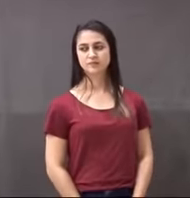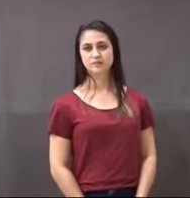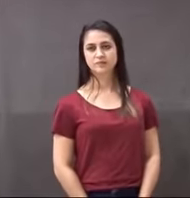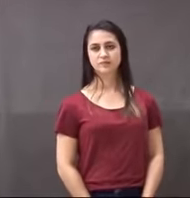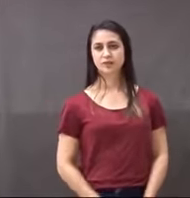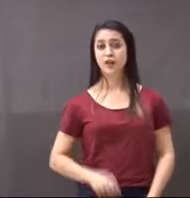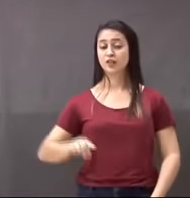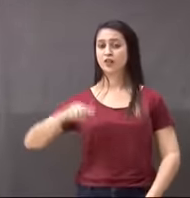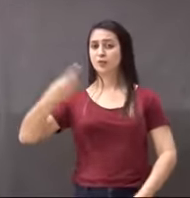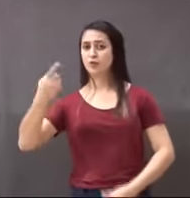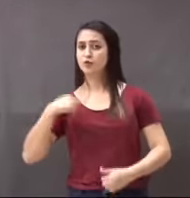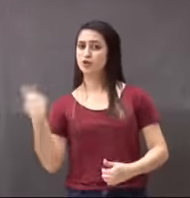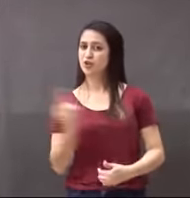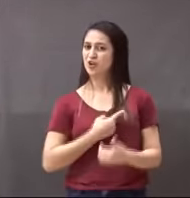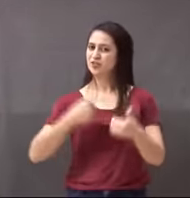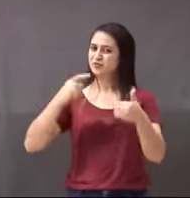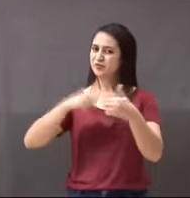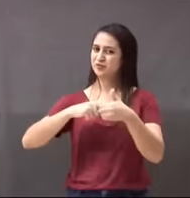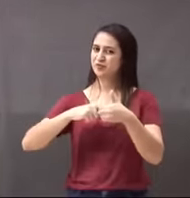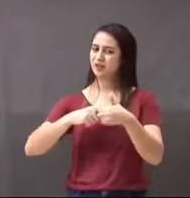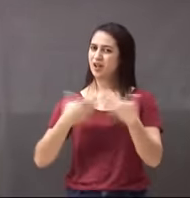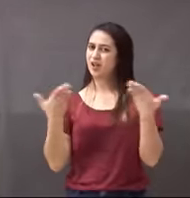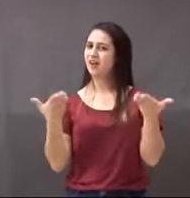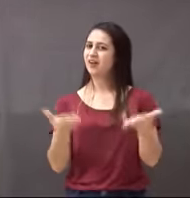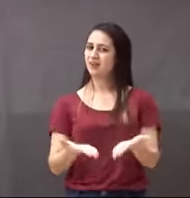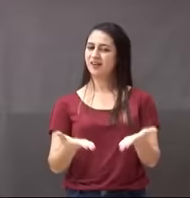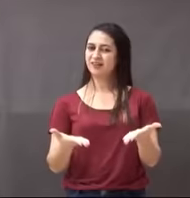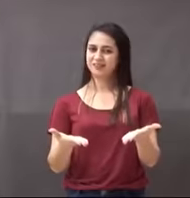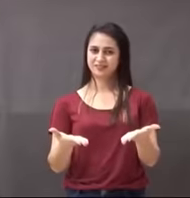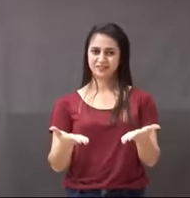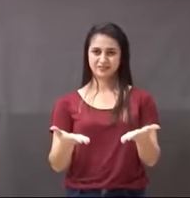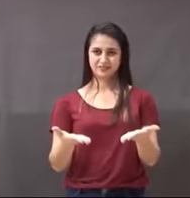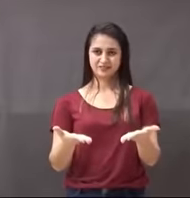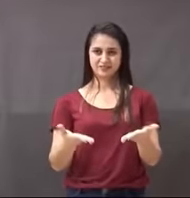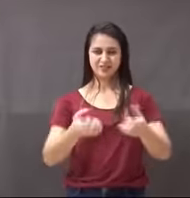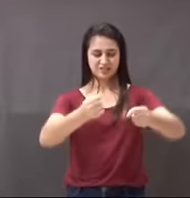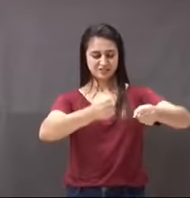Daqui a pouco a gente volta. Enquanto isso,